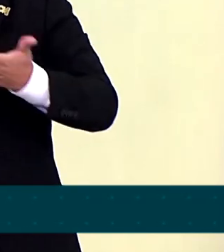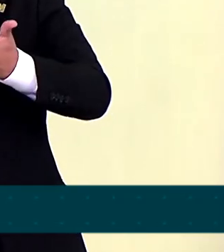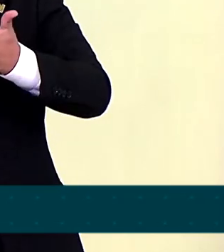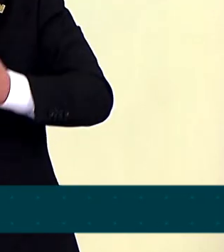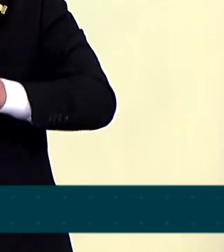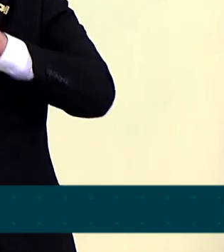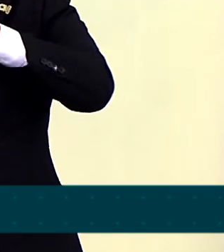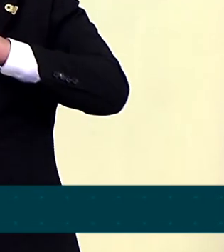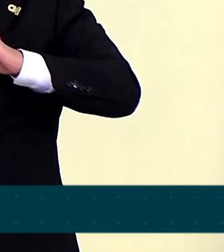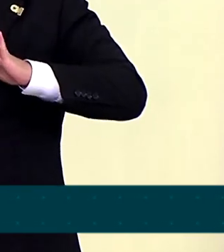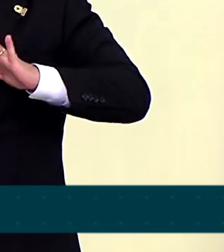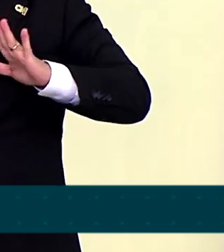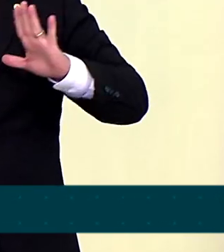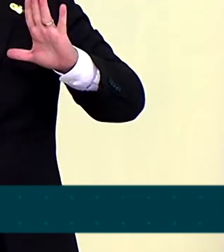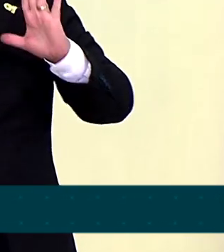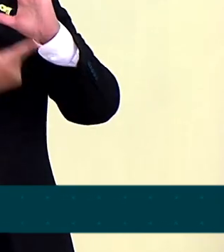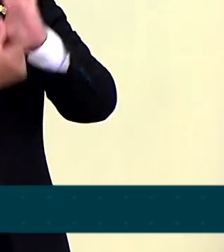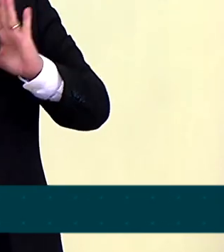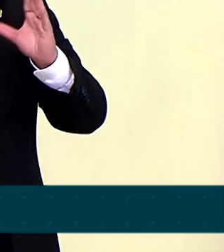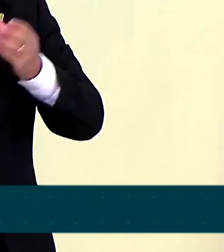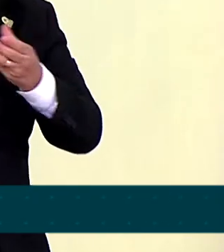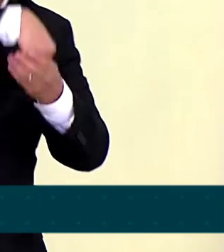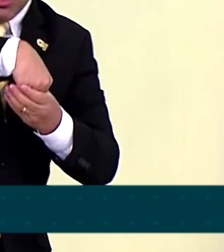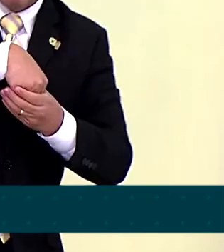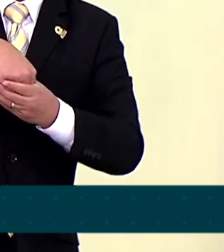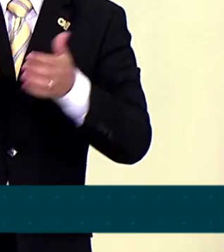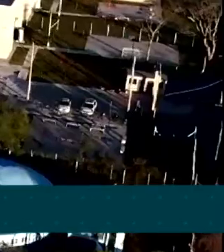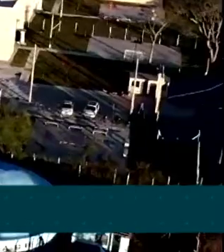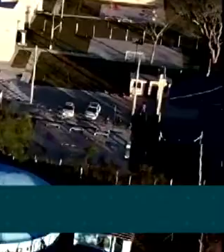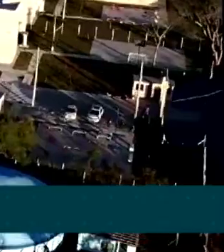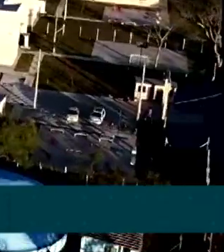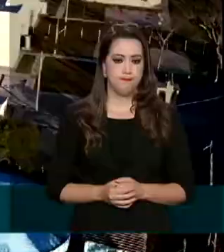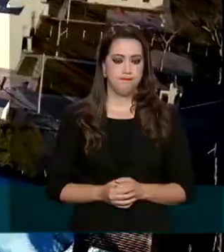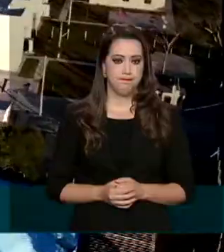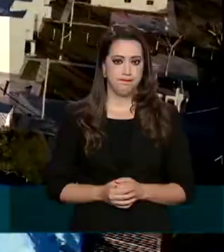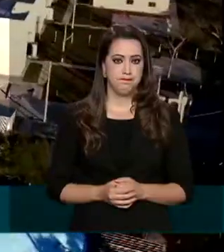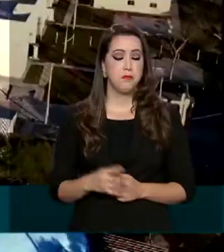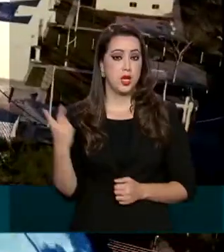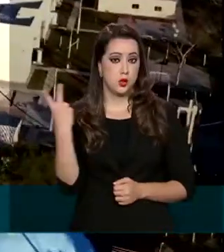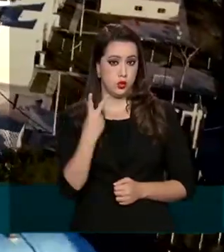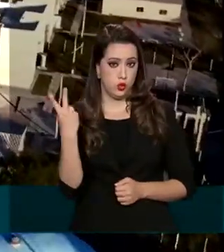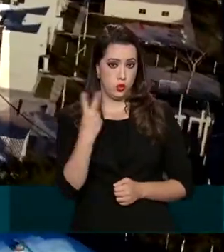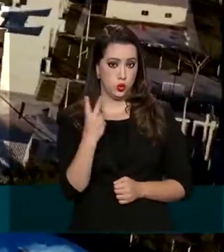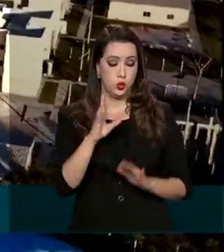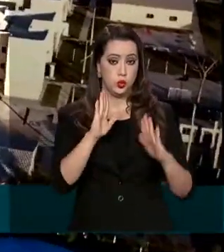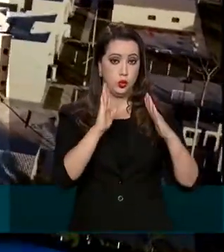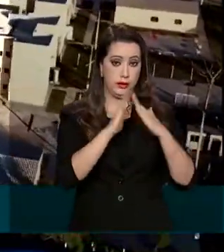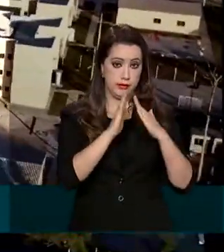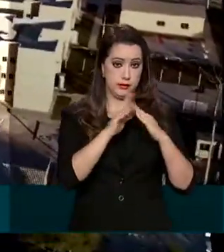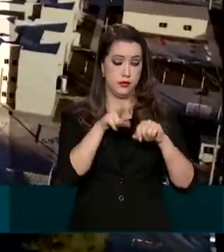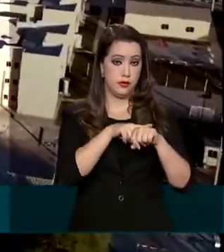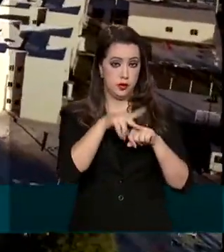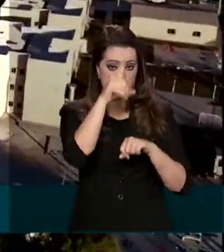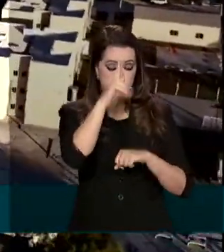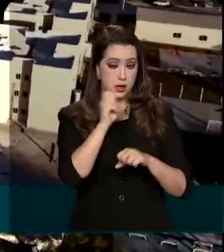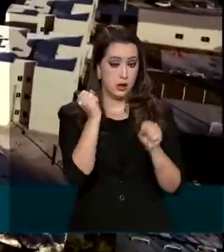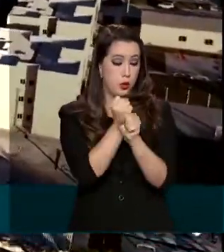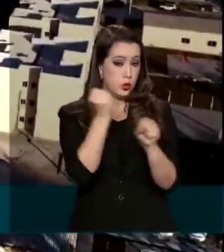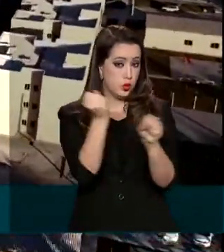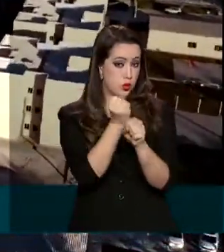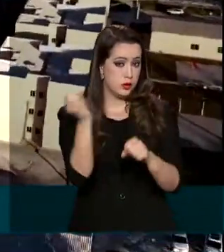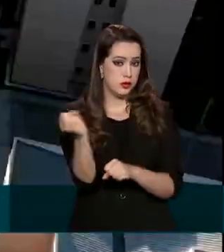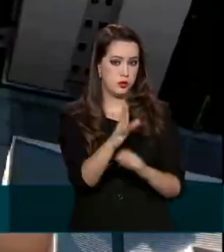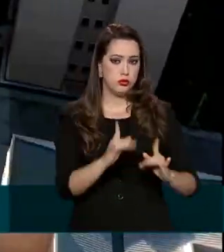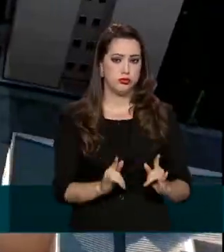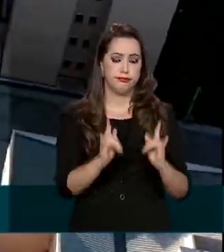para poder fazer frente ao programa de regularização fundiária. A segunda frente do Casa Verde Amarela é a construção de